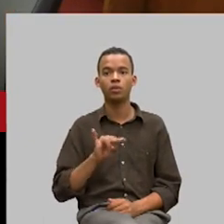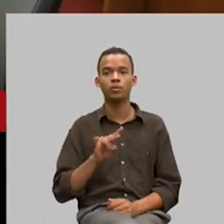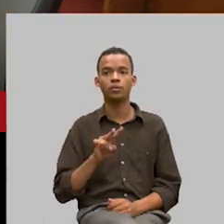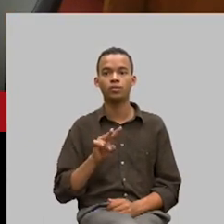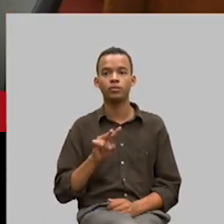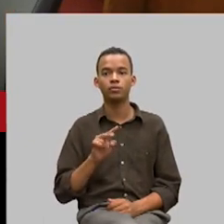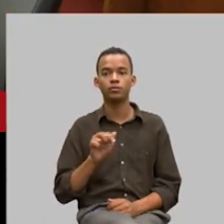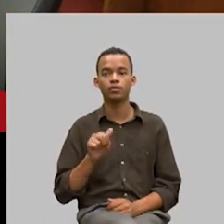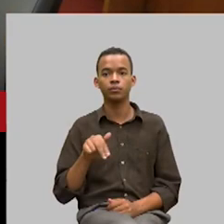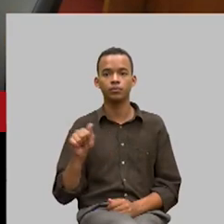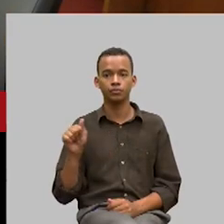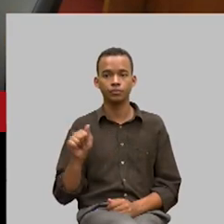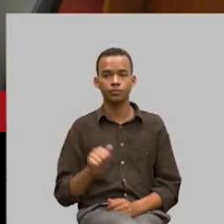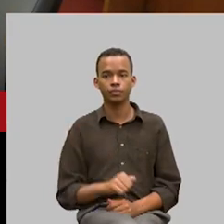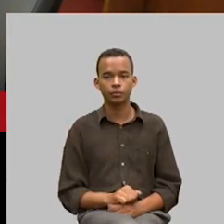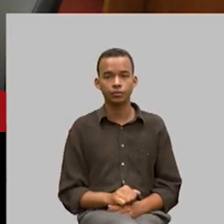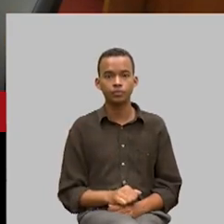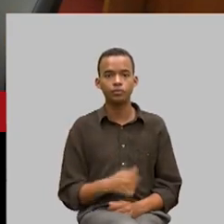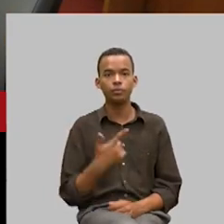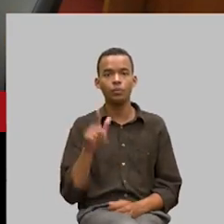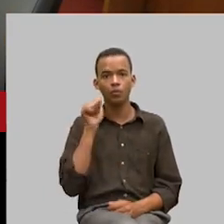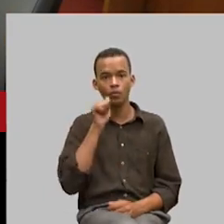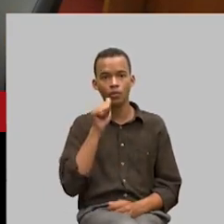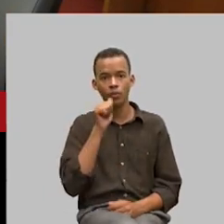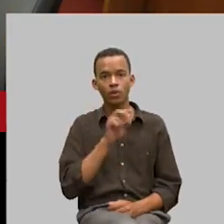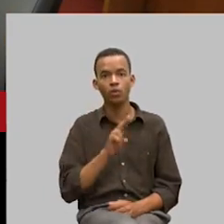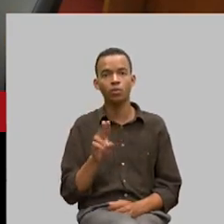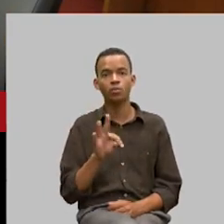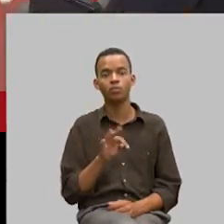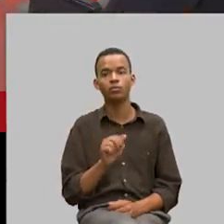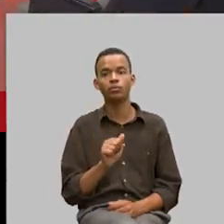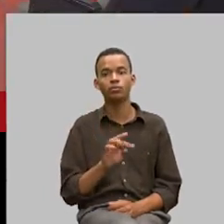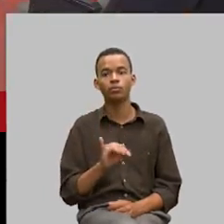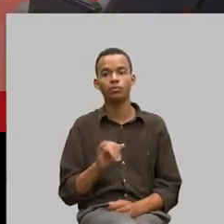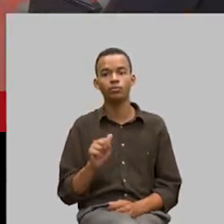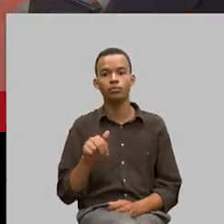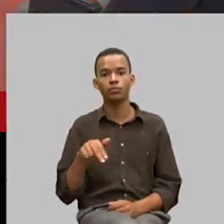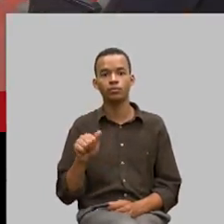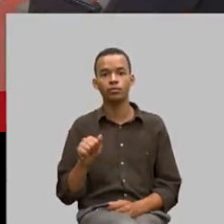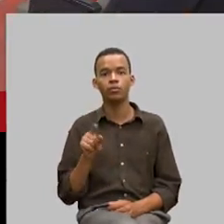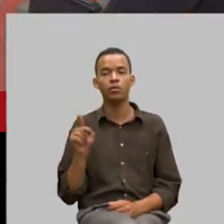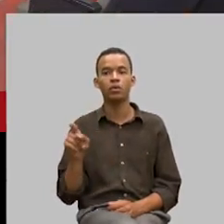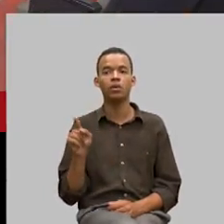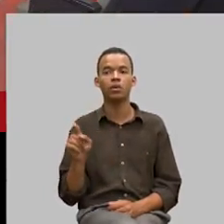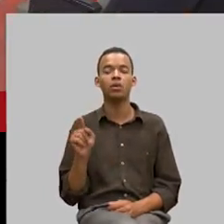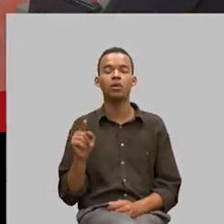Mucuri Tati PES bar professora da